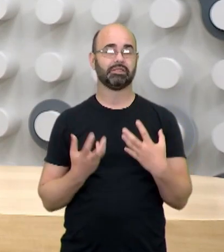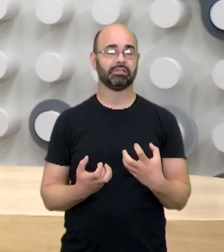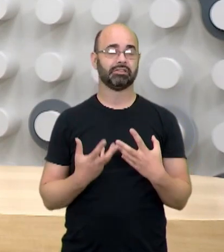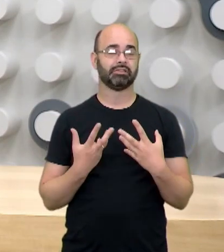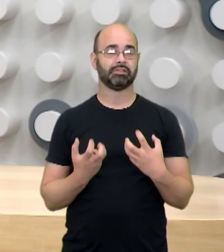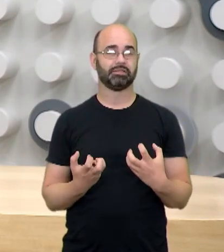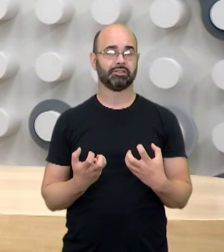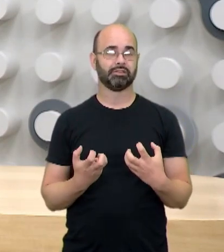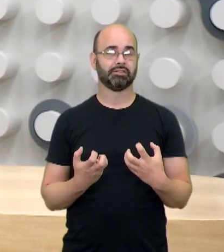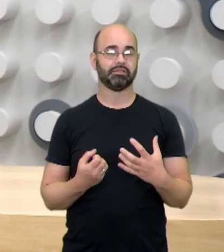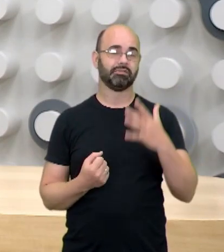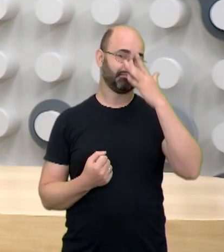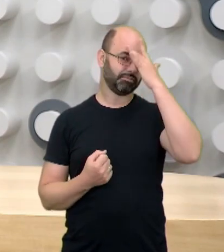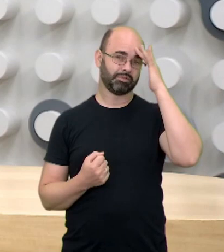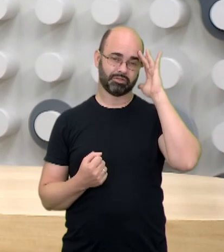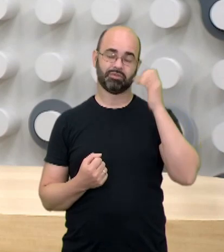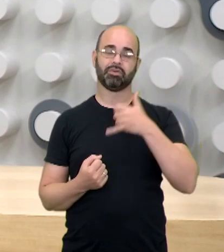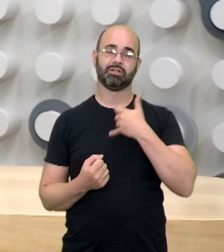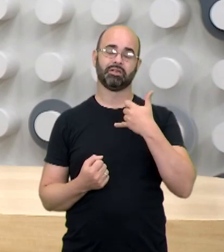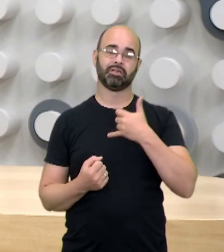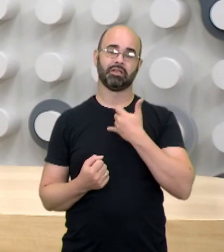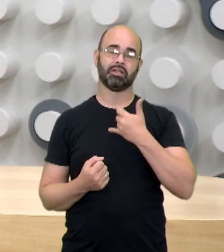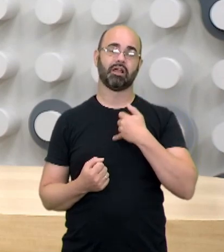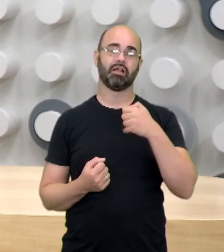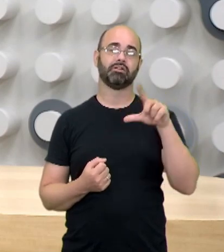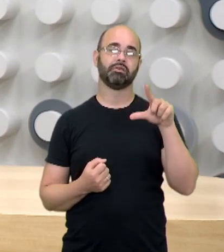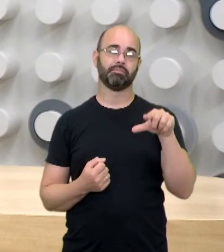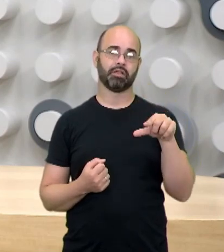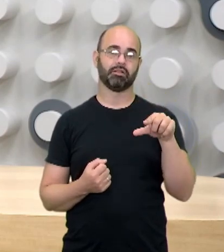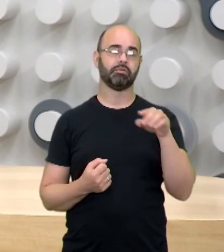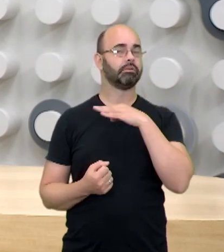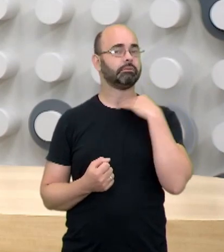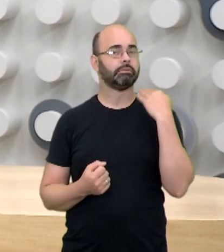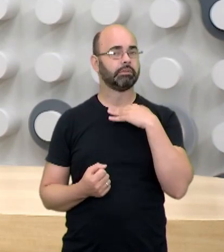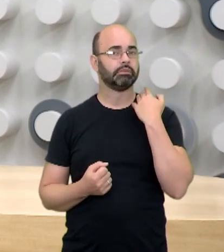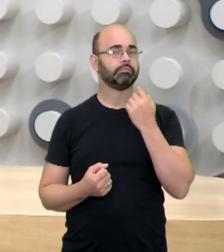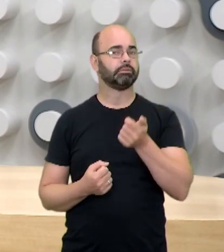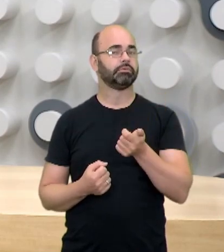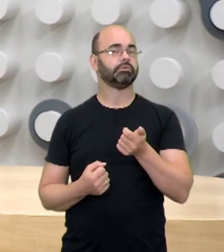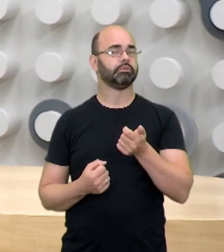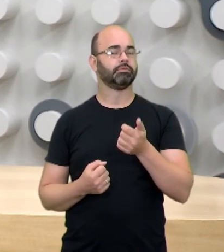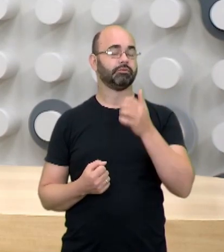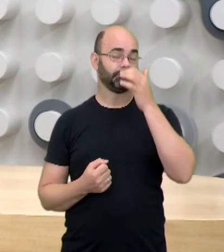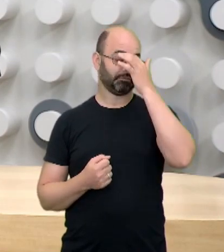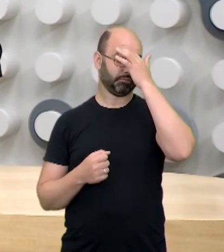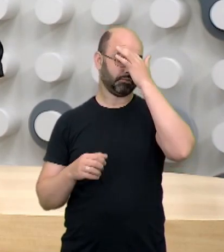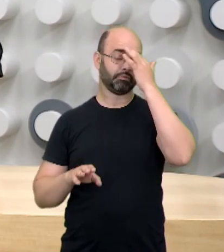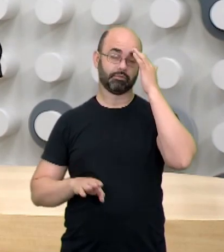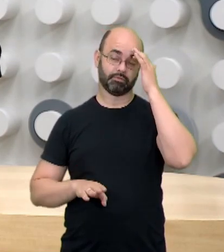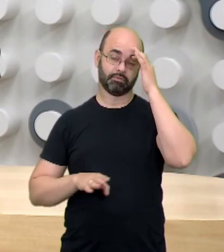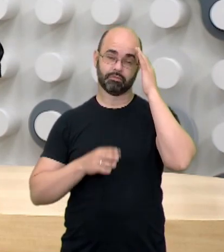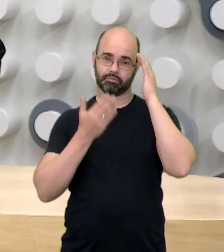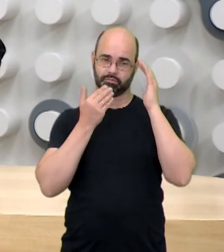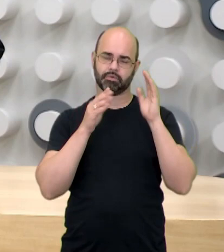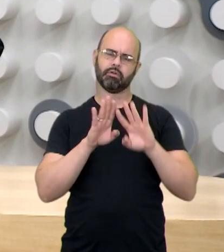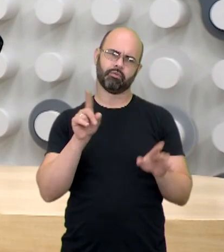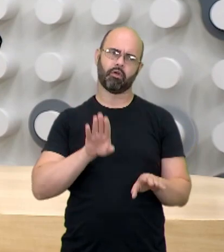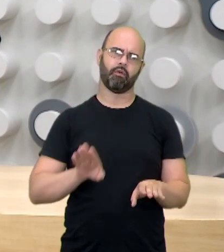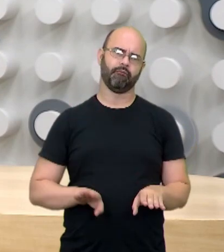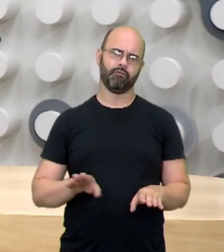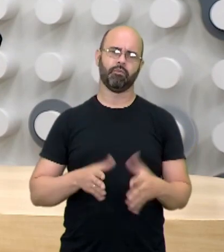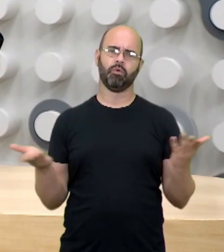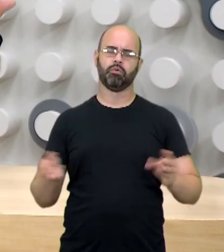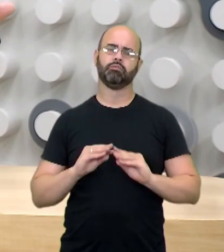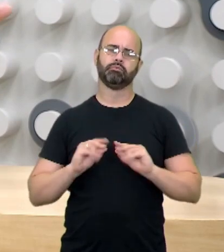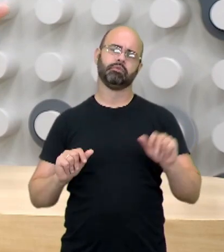uma expectativa de vida muito baixa, principalmente relacionada aí com a questão da alimentação, muita fome. Mas não quer dizer que hoje acabou a fome, só que